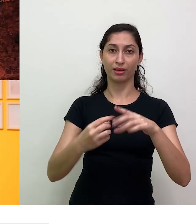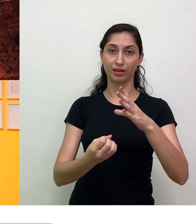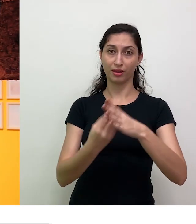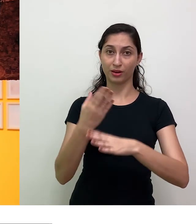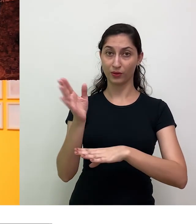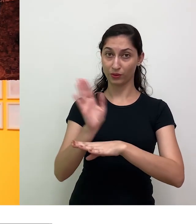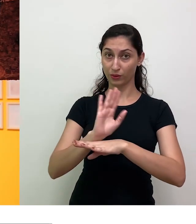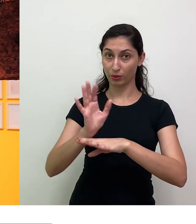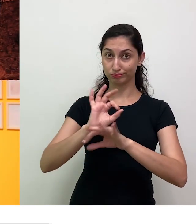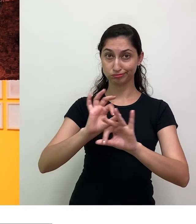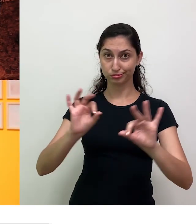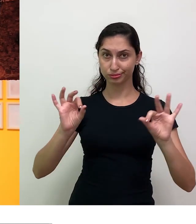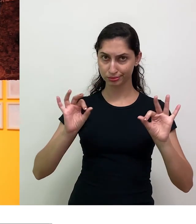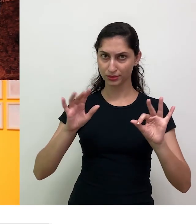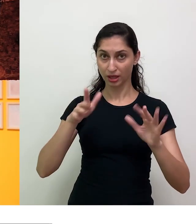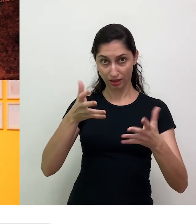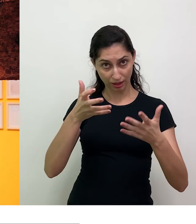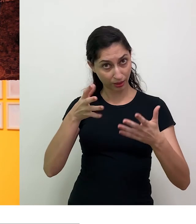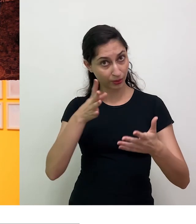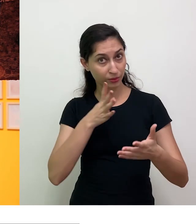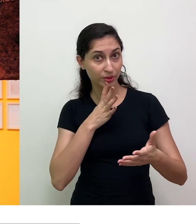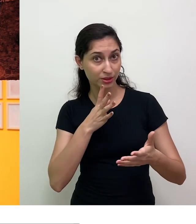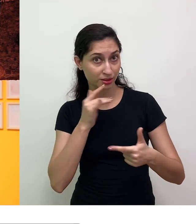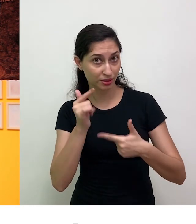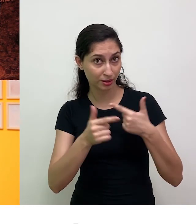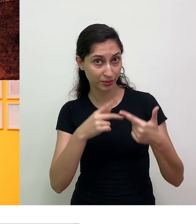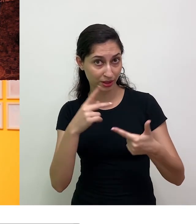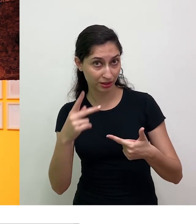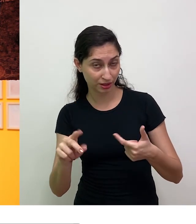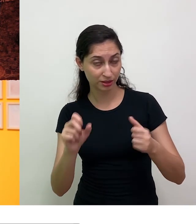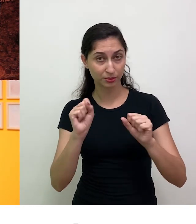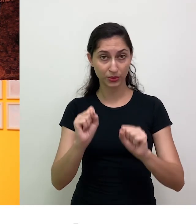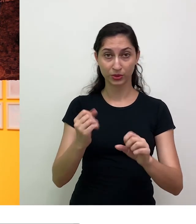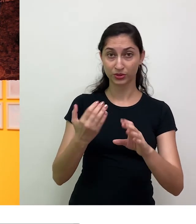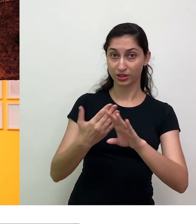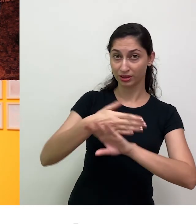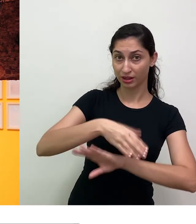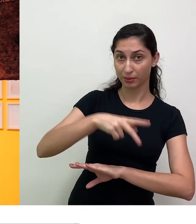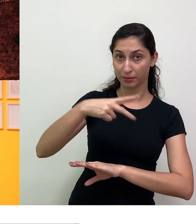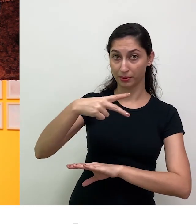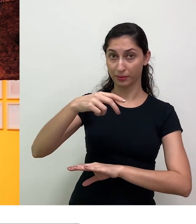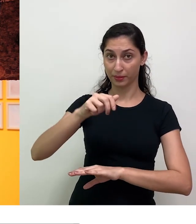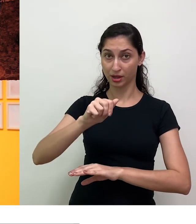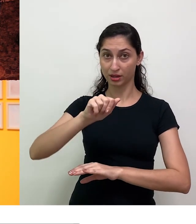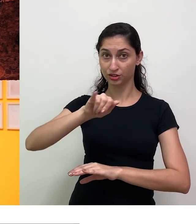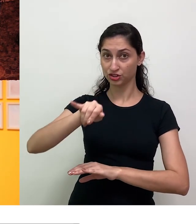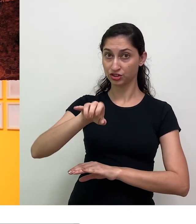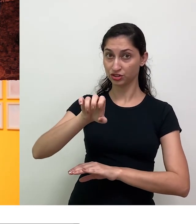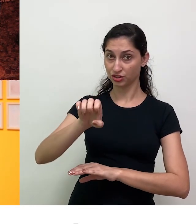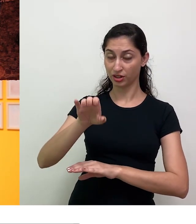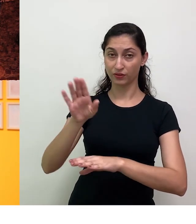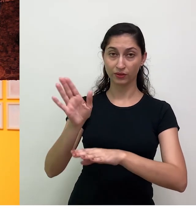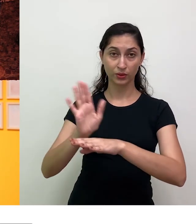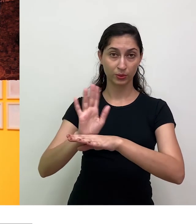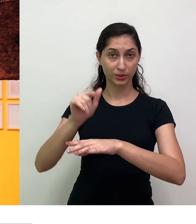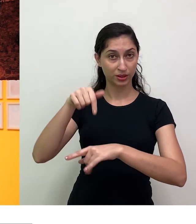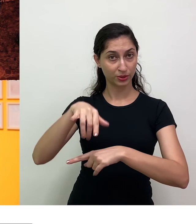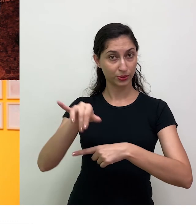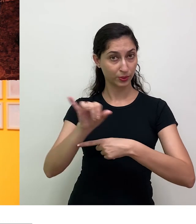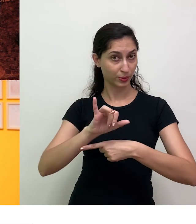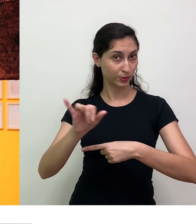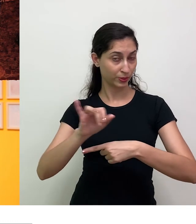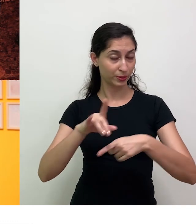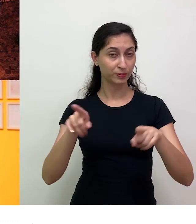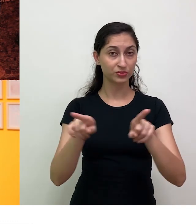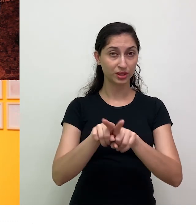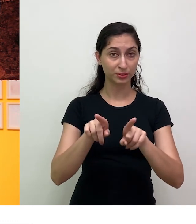Para conhecer mais sobre o trabalho dos dois, você pode acessar o canal da Pajé Filmes aqui no YouTube. Você também